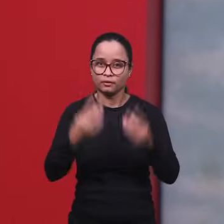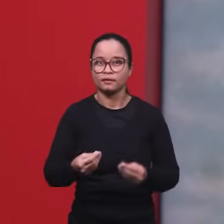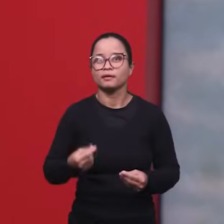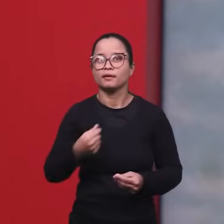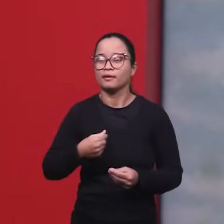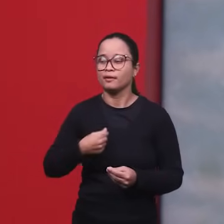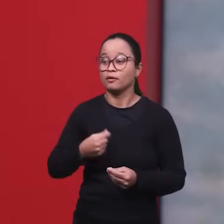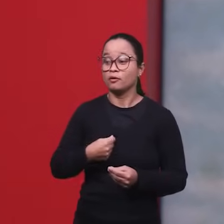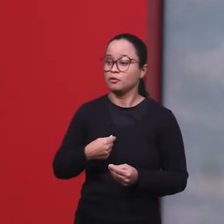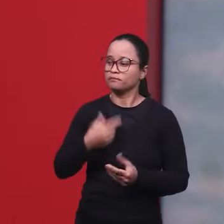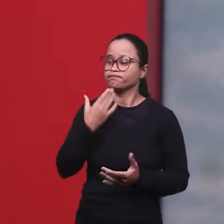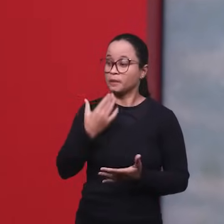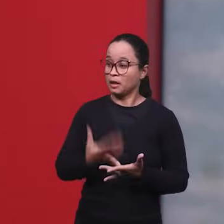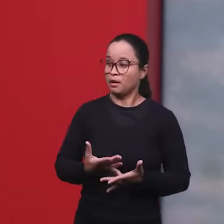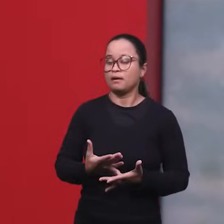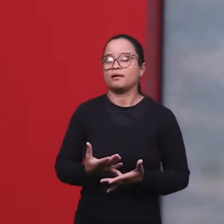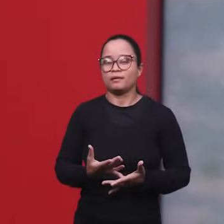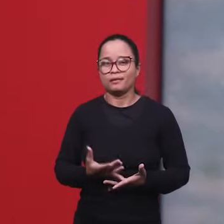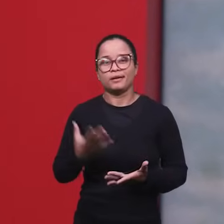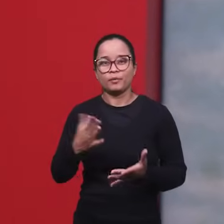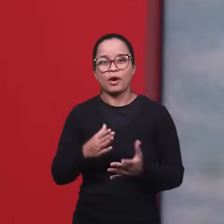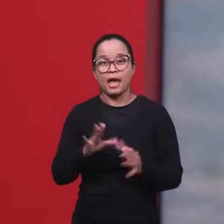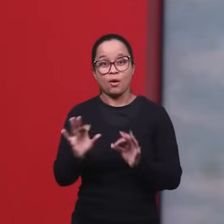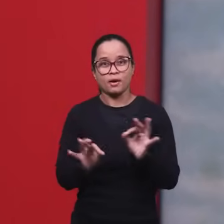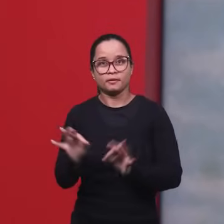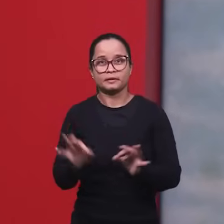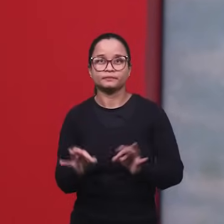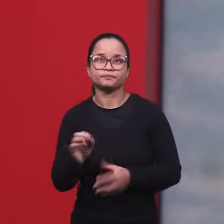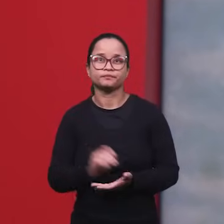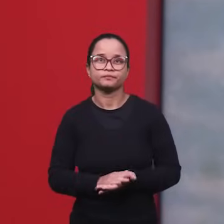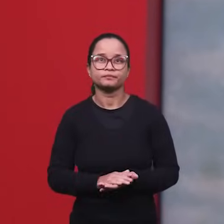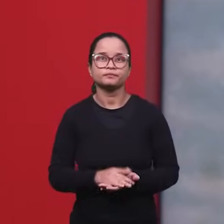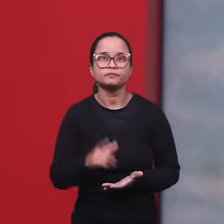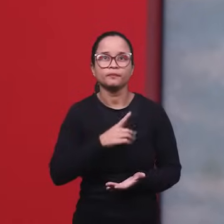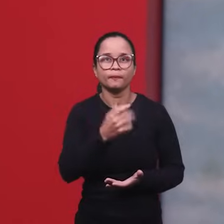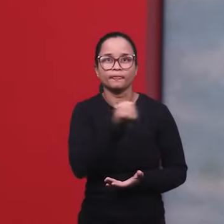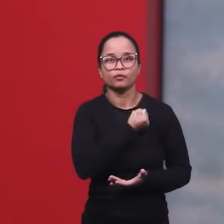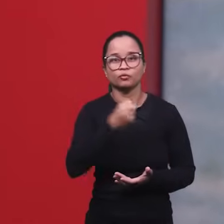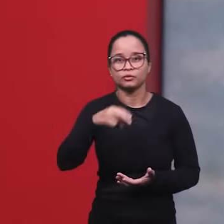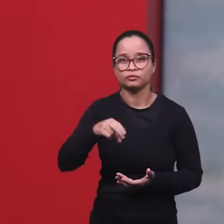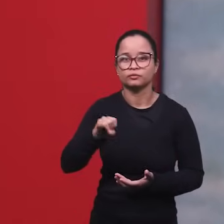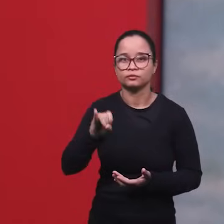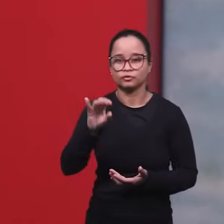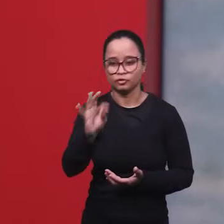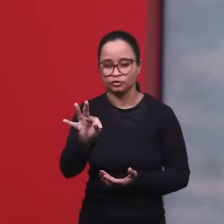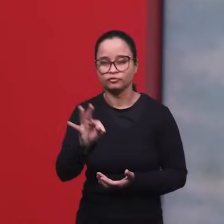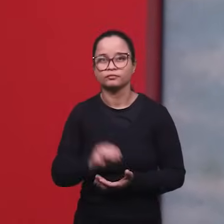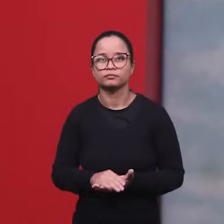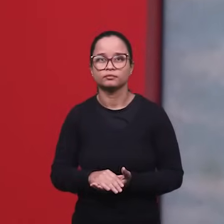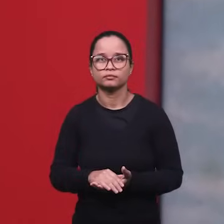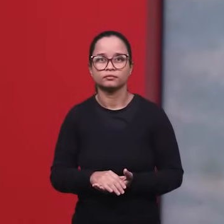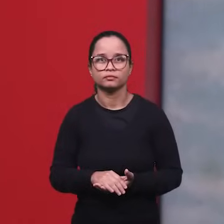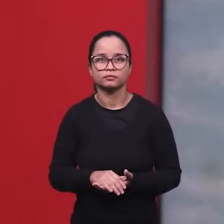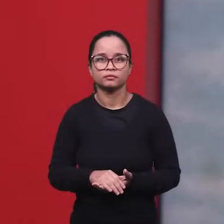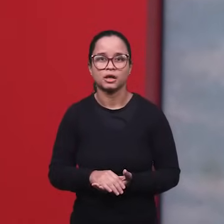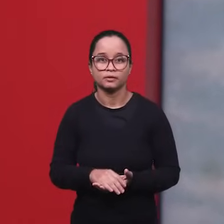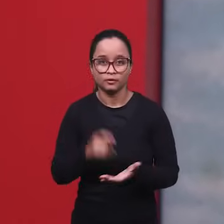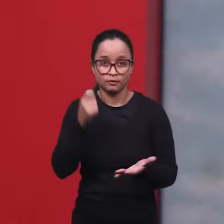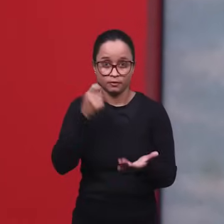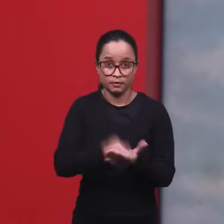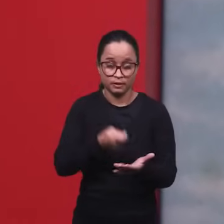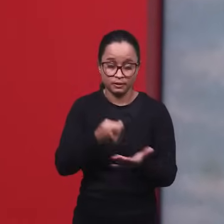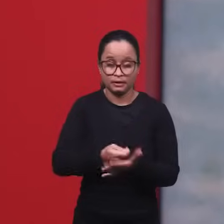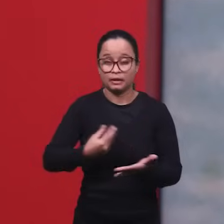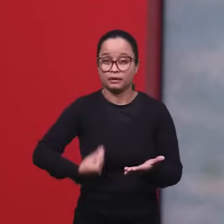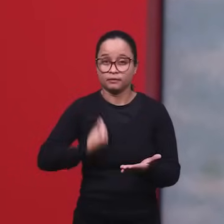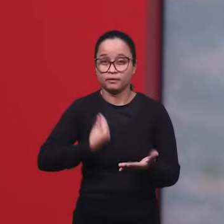que eu fico impressionada. E aí, então, assim, eles se filiavam, né? Tinha o número do NIT. Tem o número do NIT, que você vai contribuir